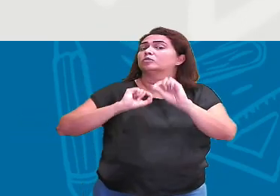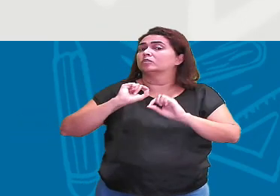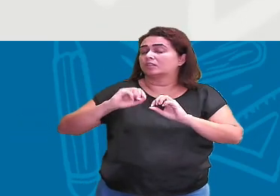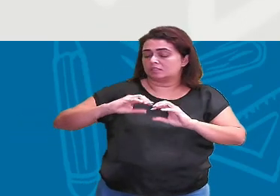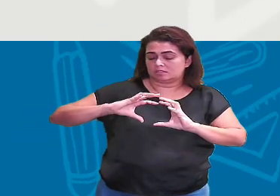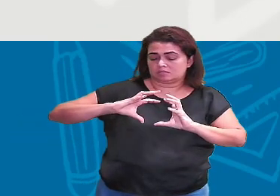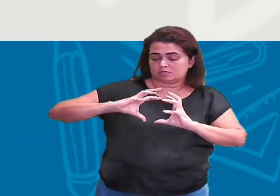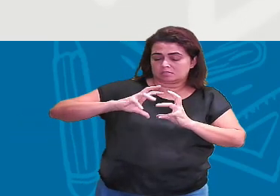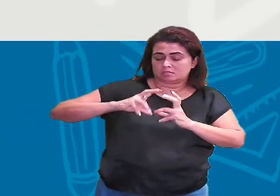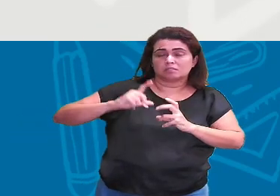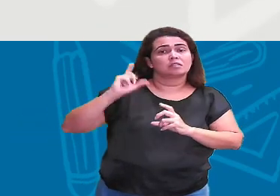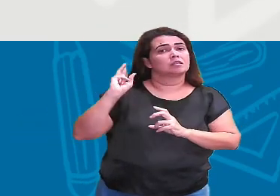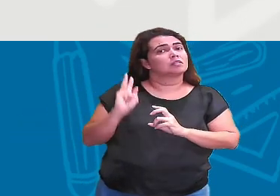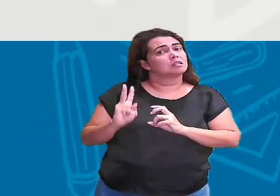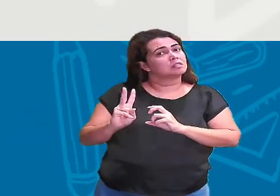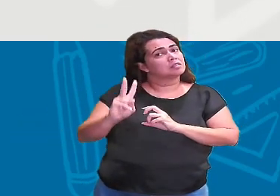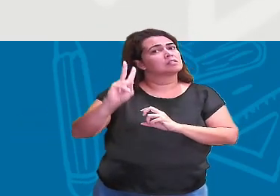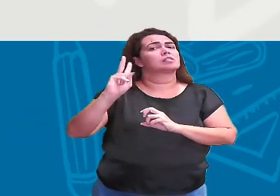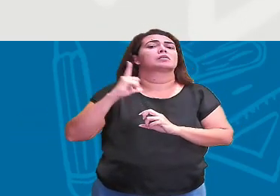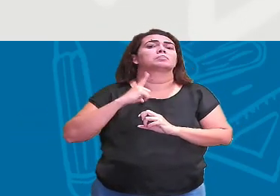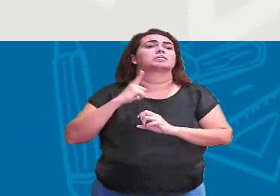Terra, ela vai estar sempre recebendo mais